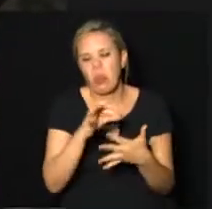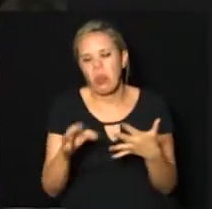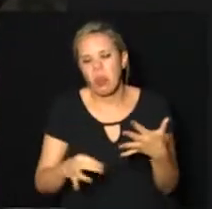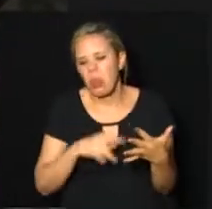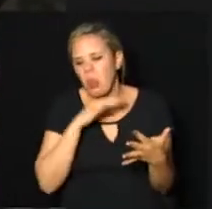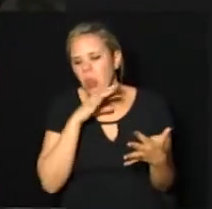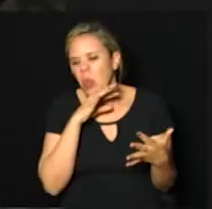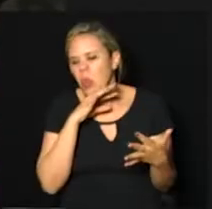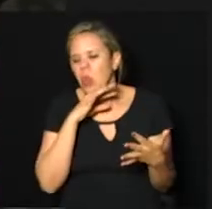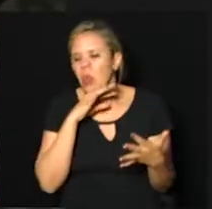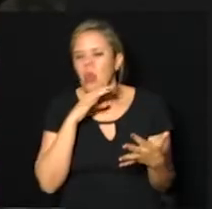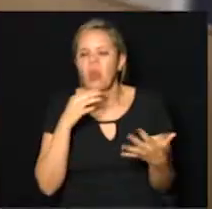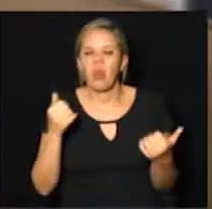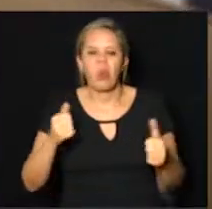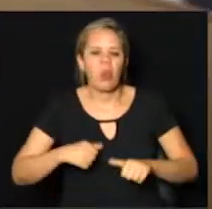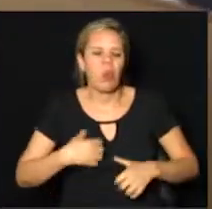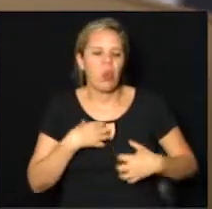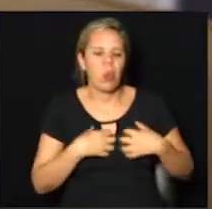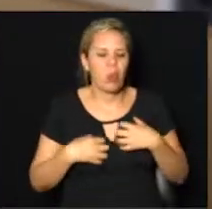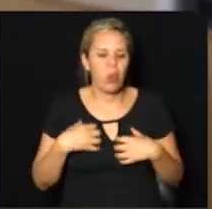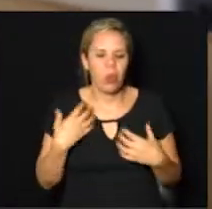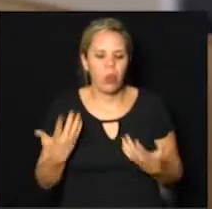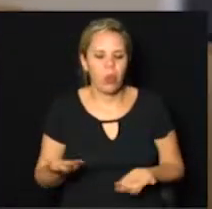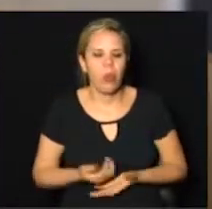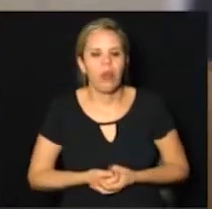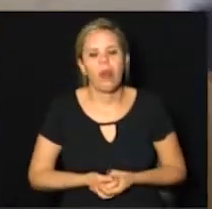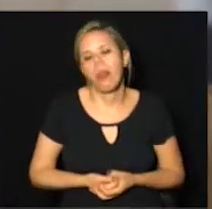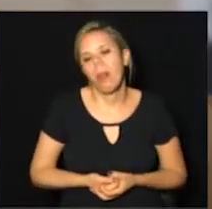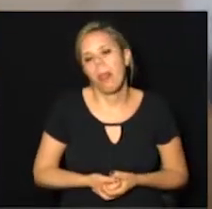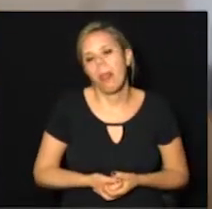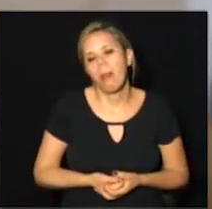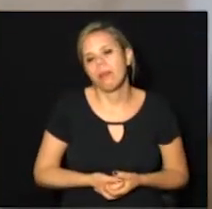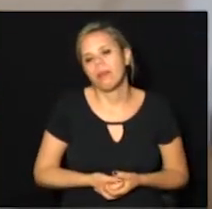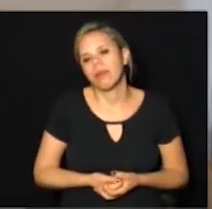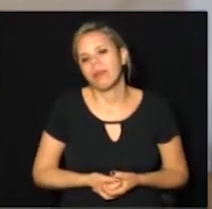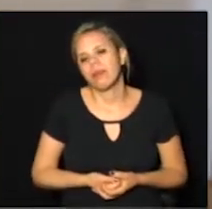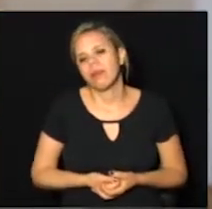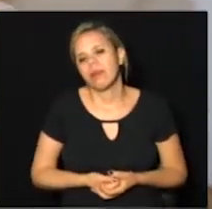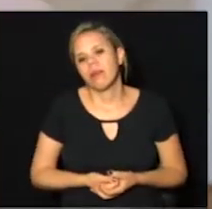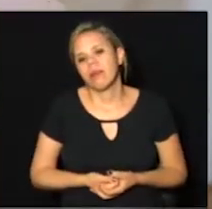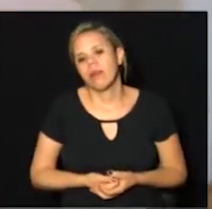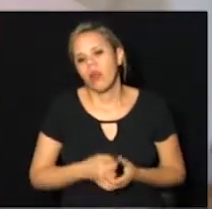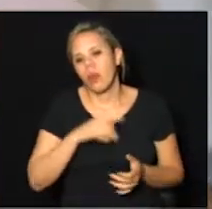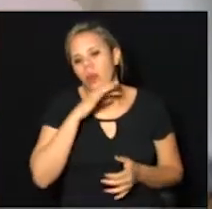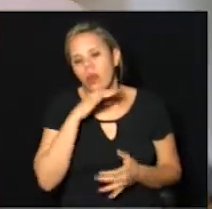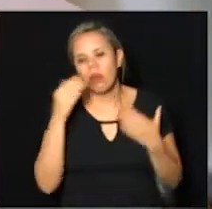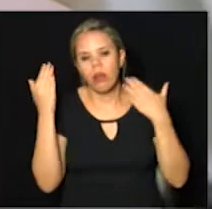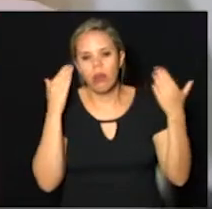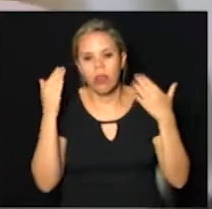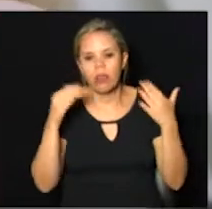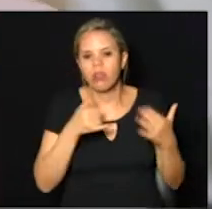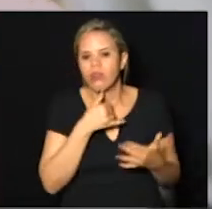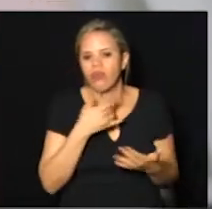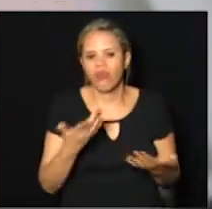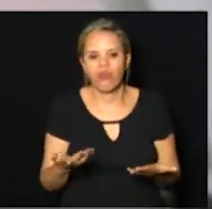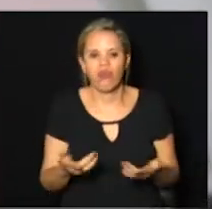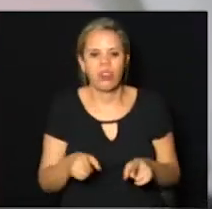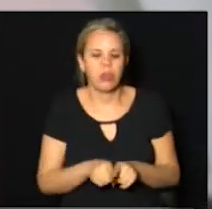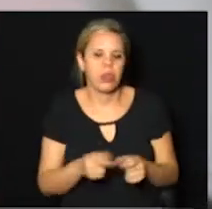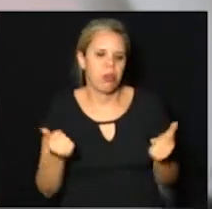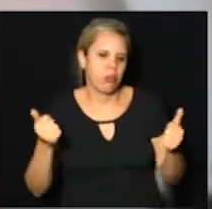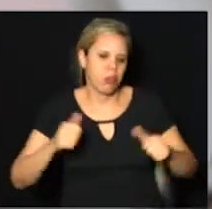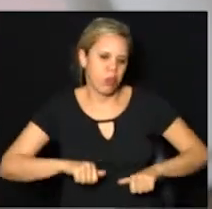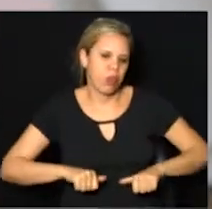também traz uma conotação negativa psicologicamente. Isso também pode piorar os sintomas